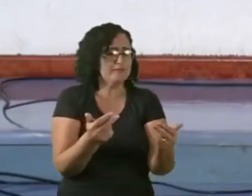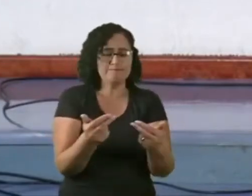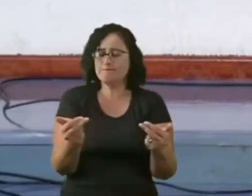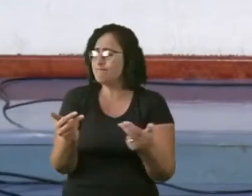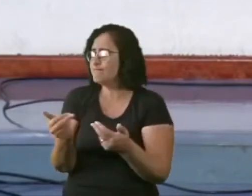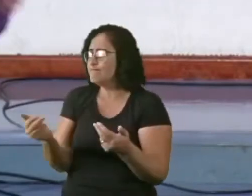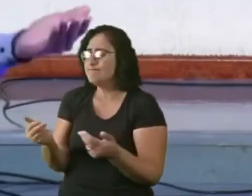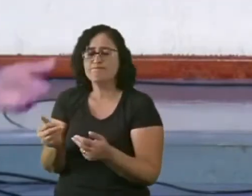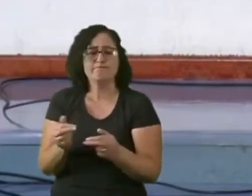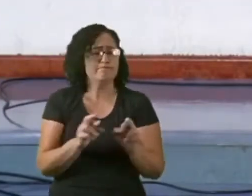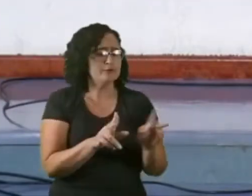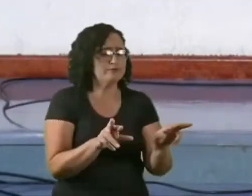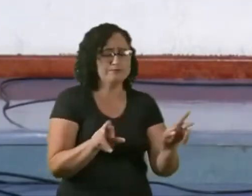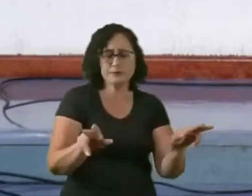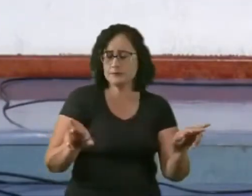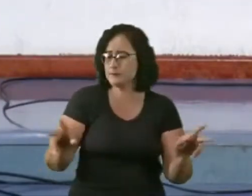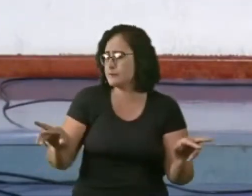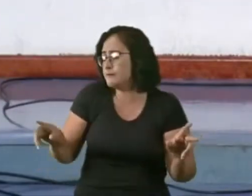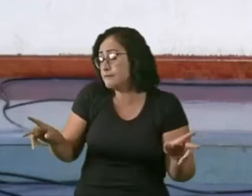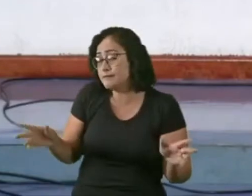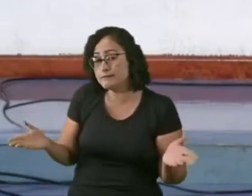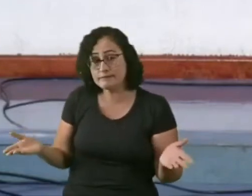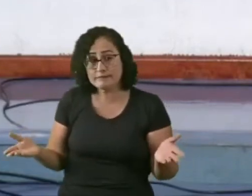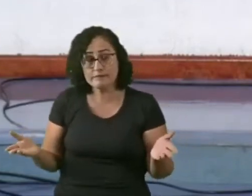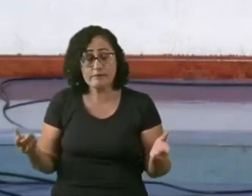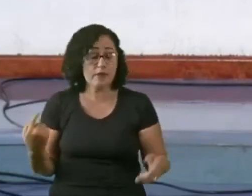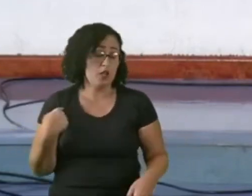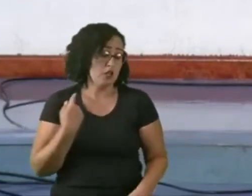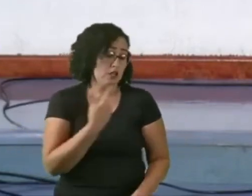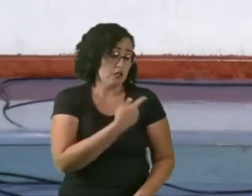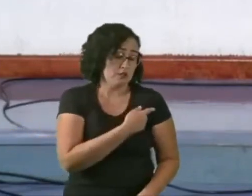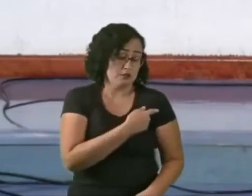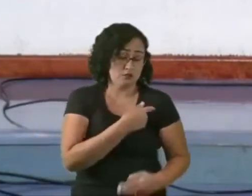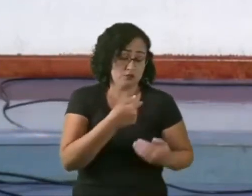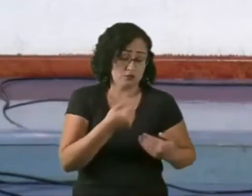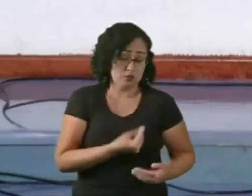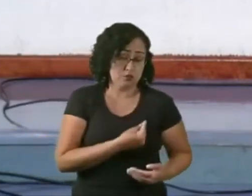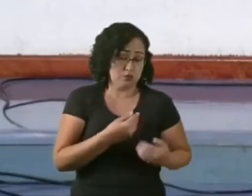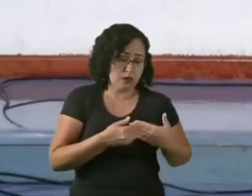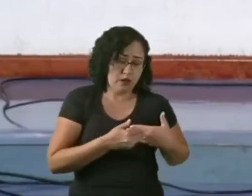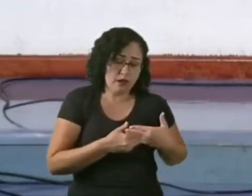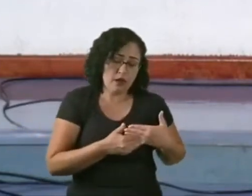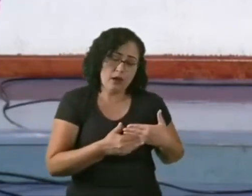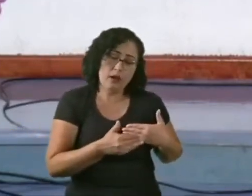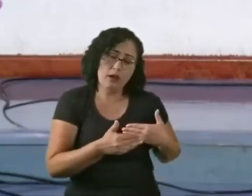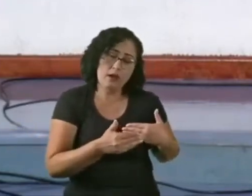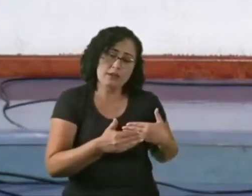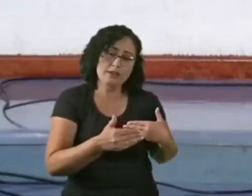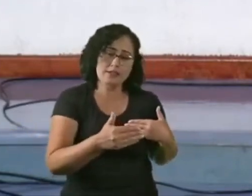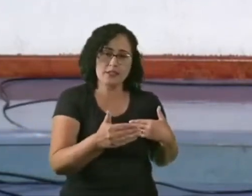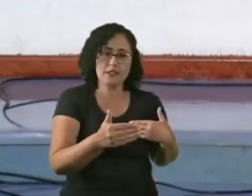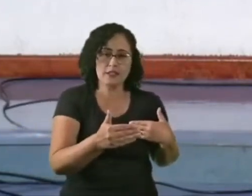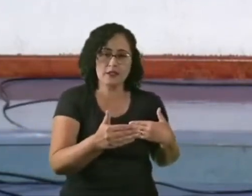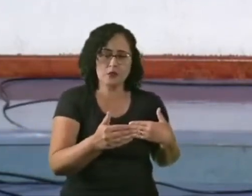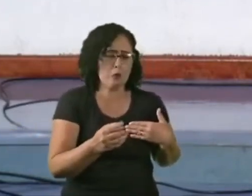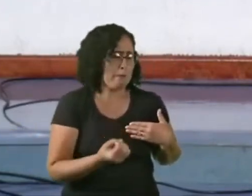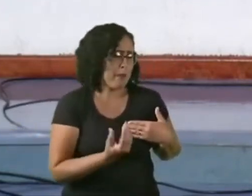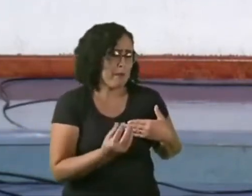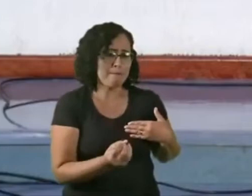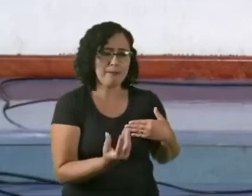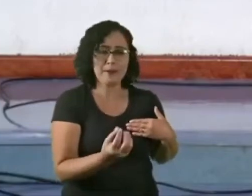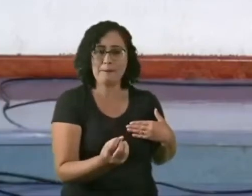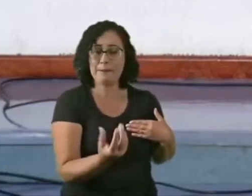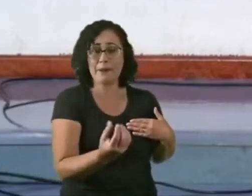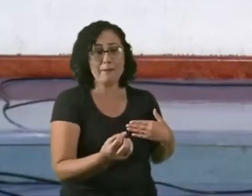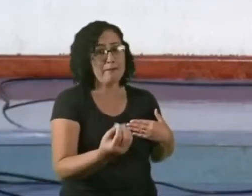caminhada, e à medida que nós vamos andando, à medida que nós vamos caminhando, as coisas elas vão acontecendo,